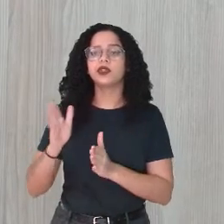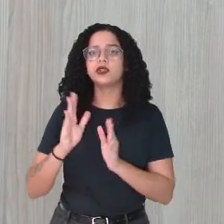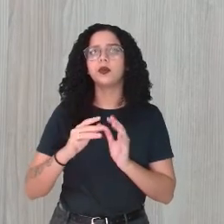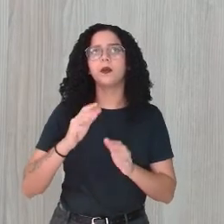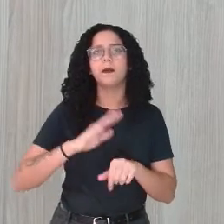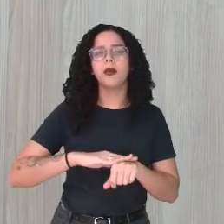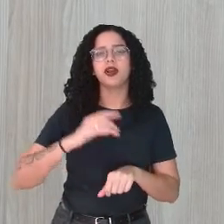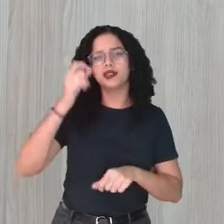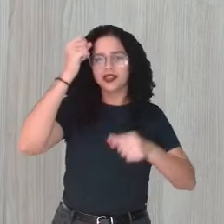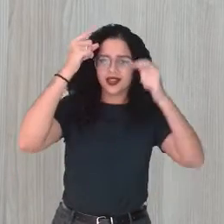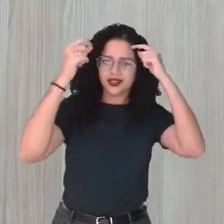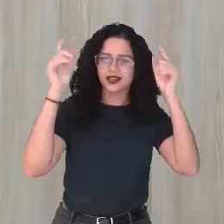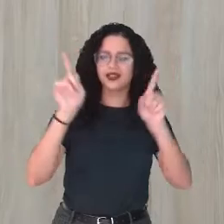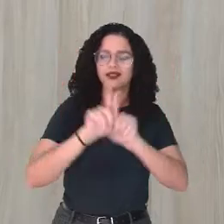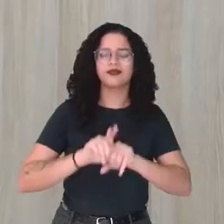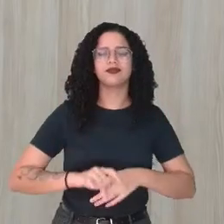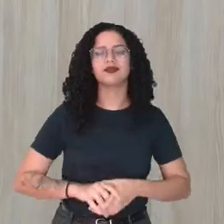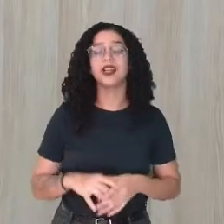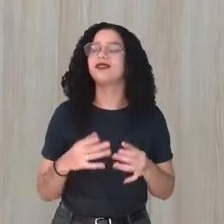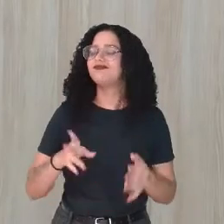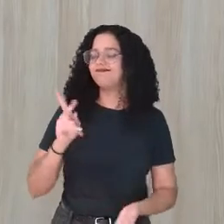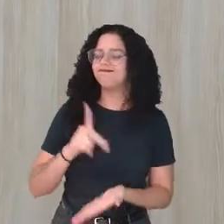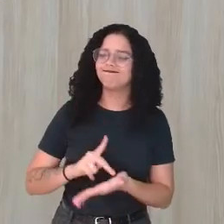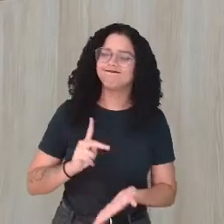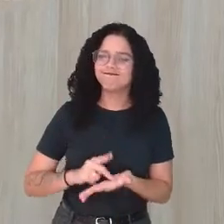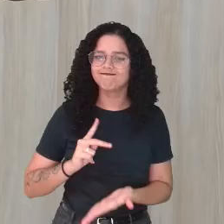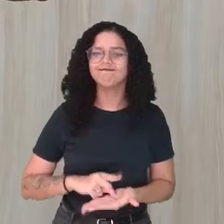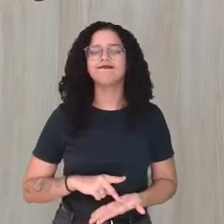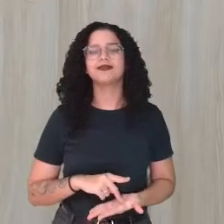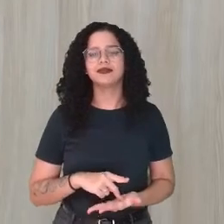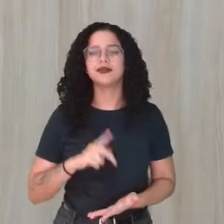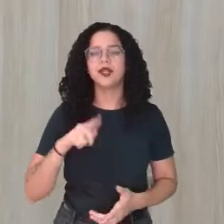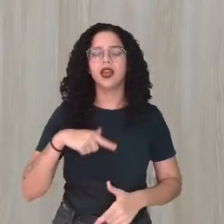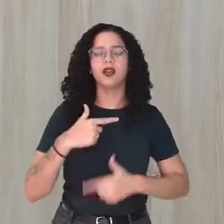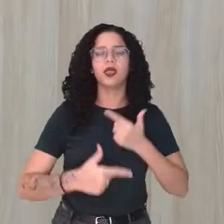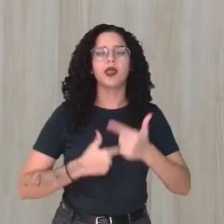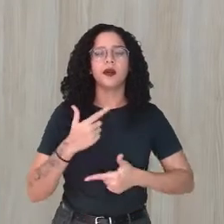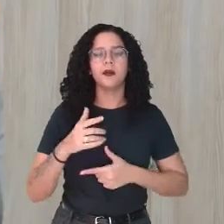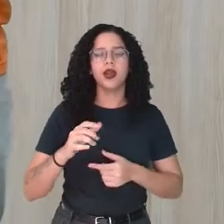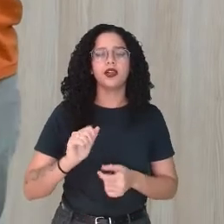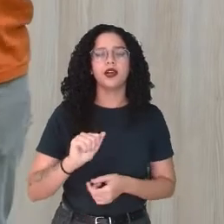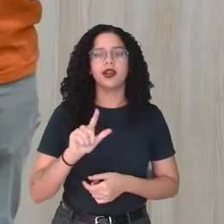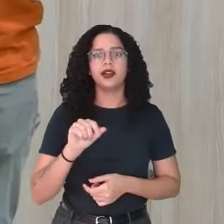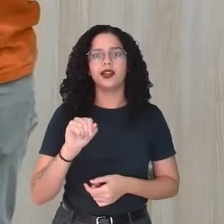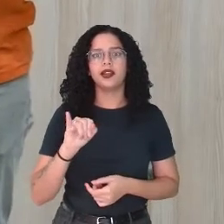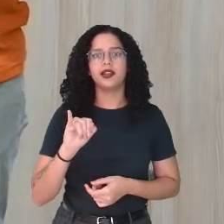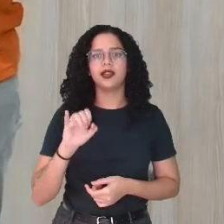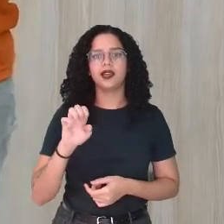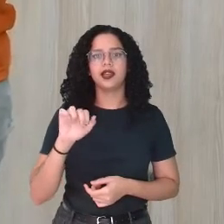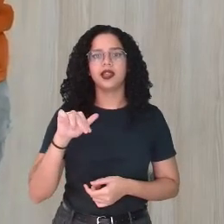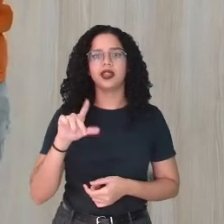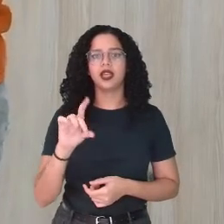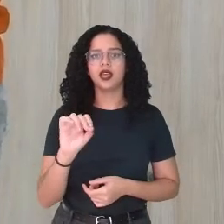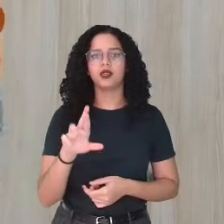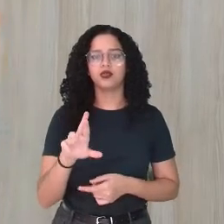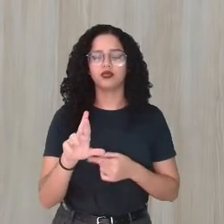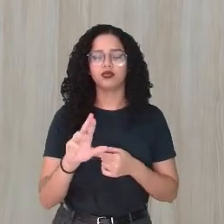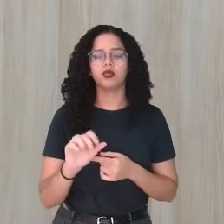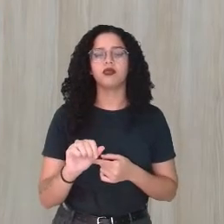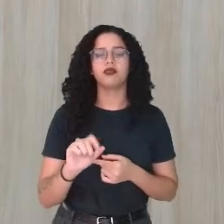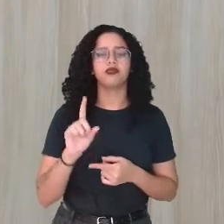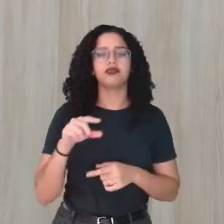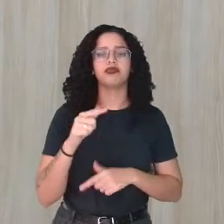indivíduo. Sim, é exatamente essa questão aí, né, do trabalho, trabalho alienado, é aquele trabalho onde a gente não